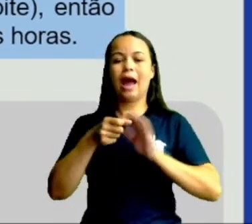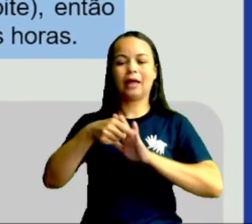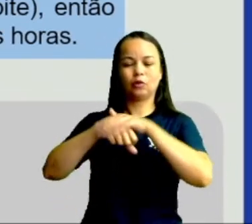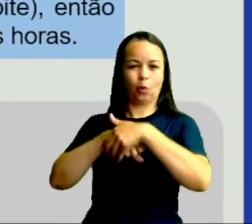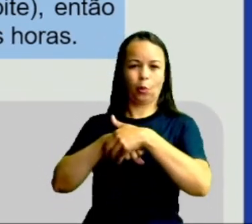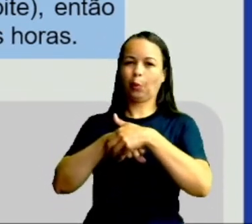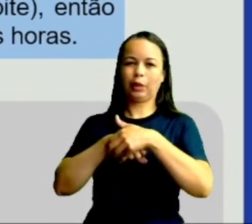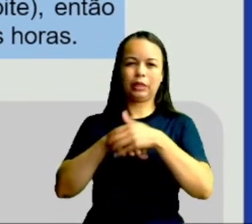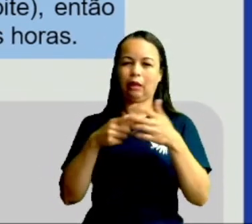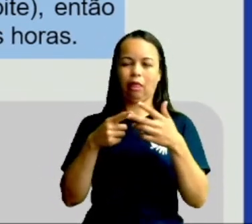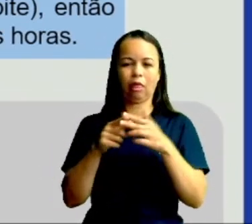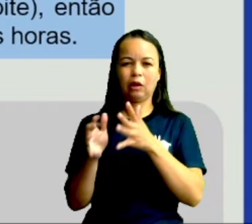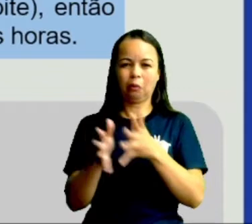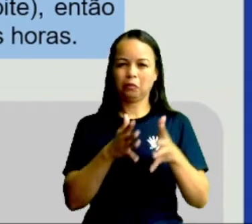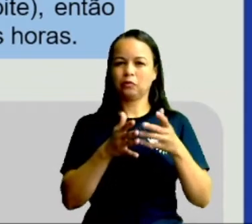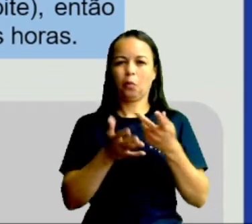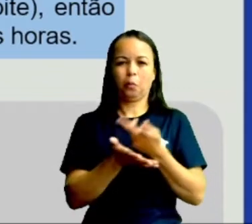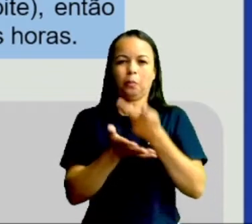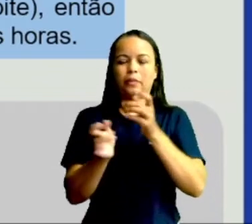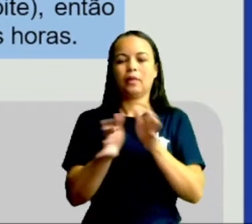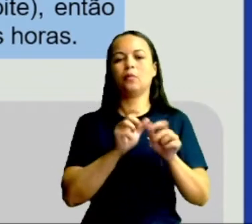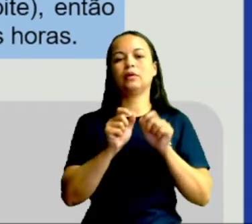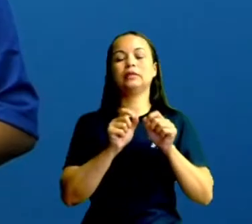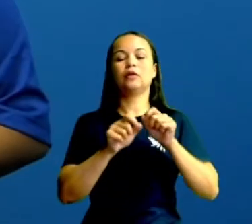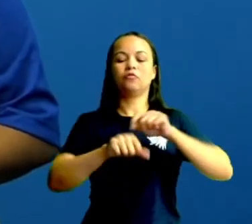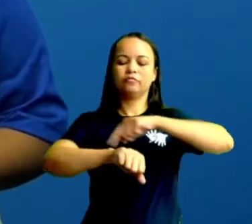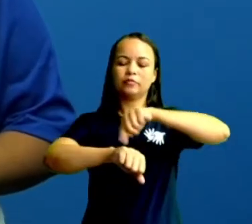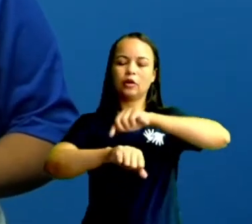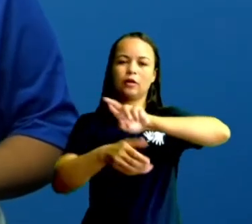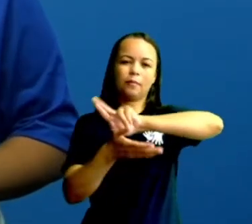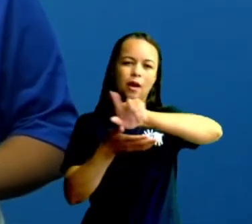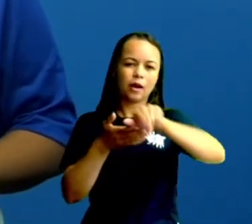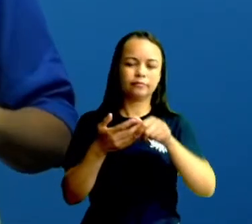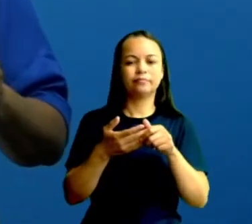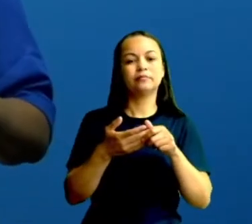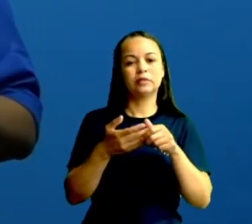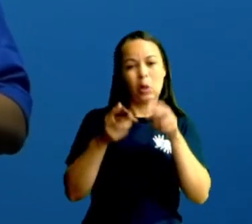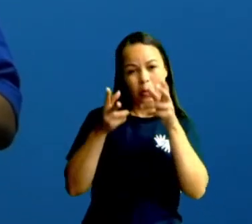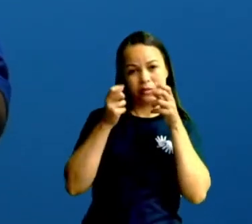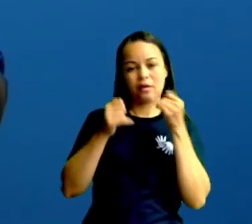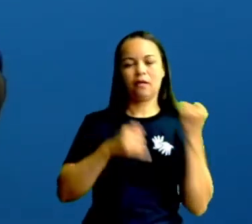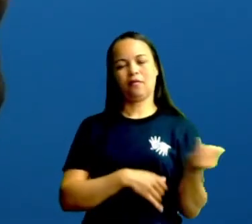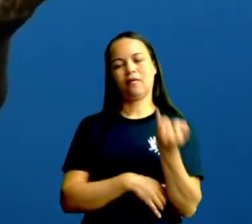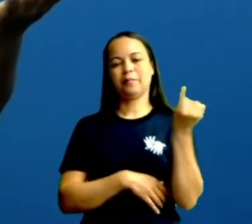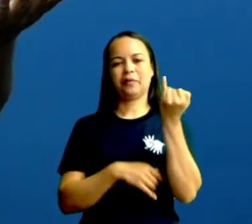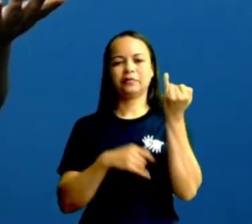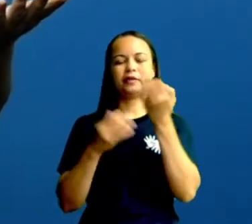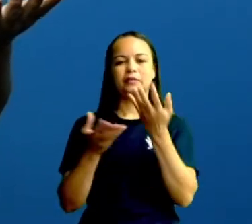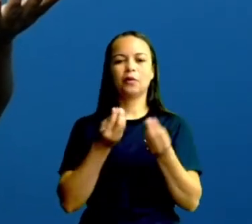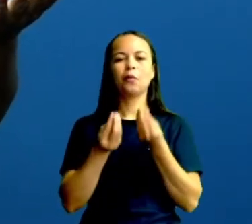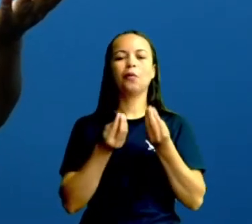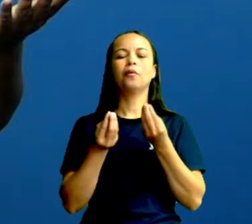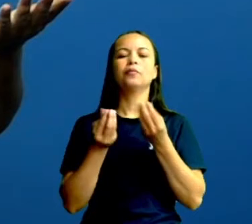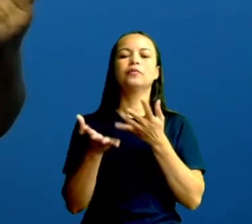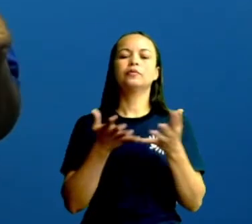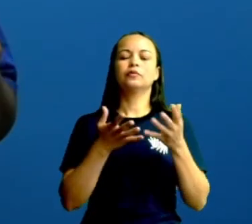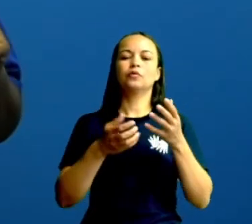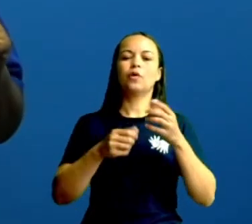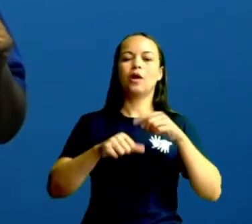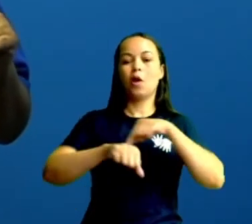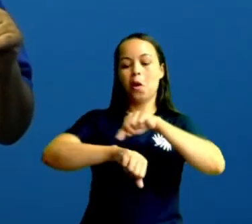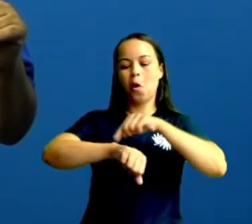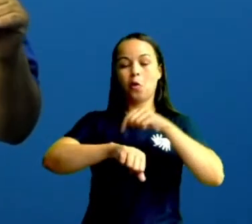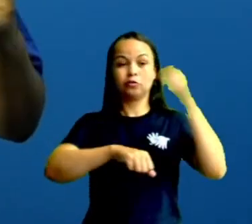Então, arranjaram outras formas de marcar as horas. Vejam só como é importante, mas como o relógio do sol